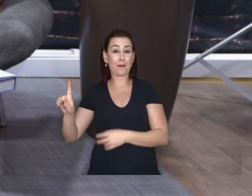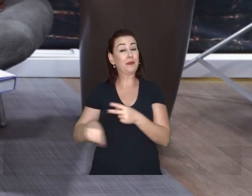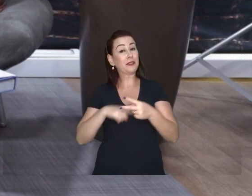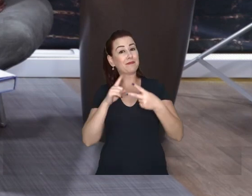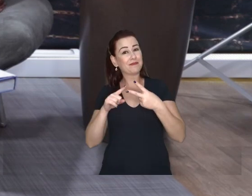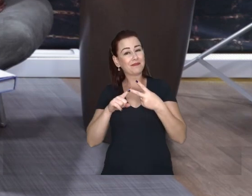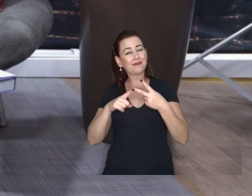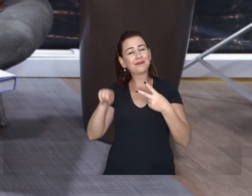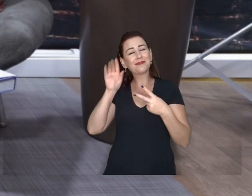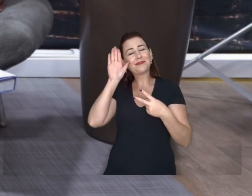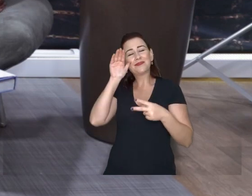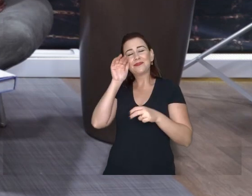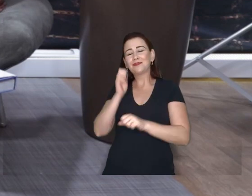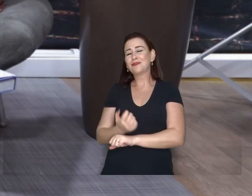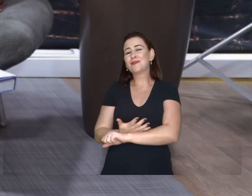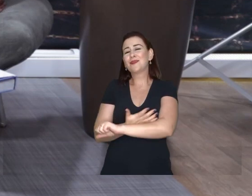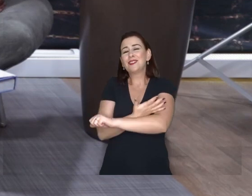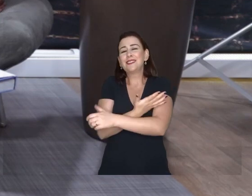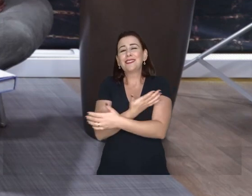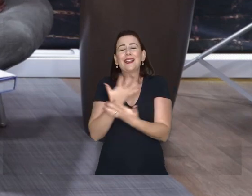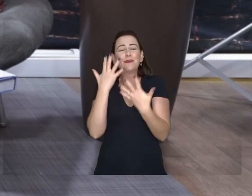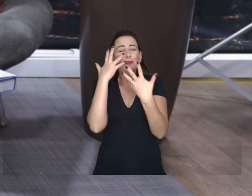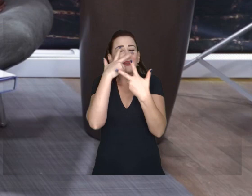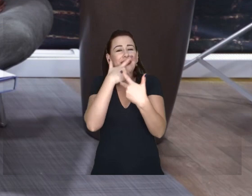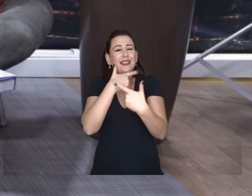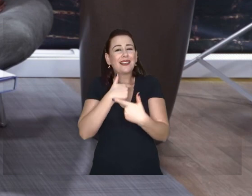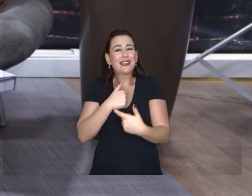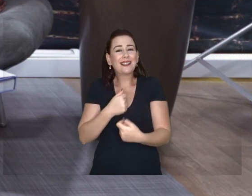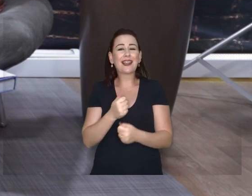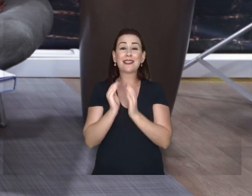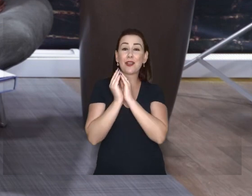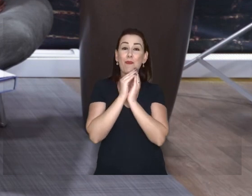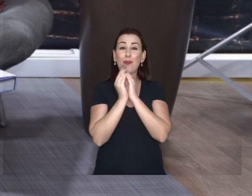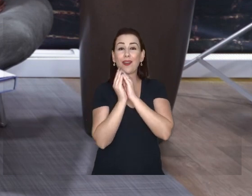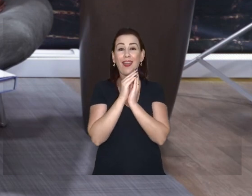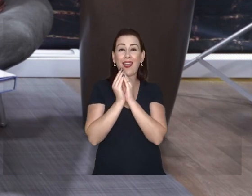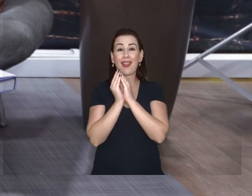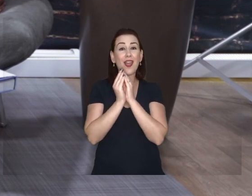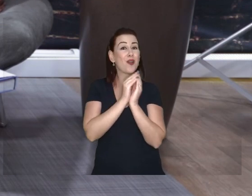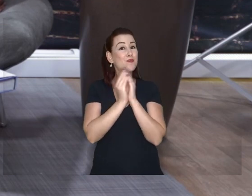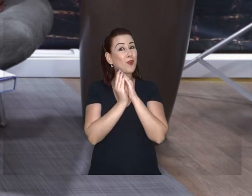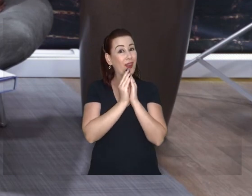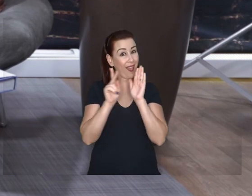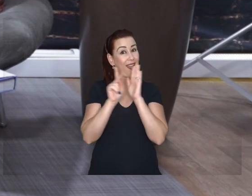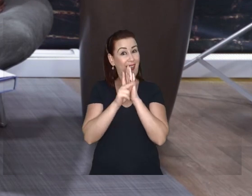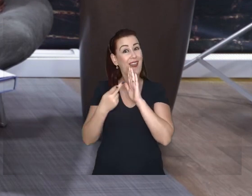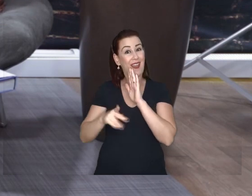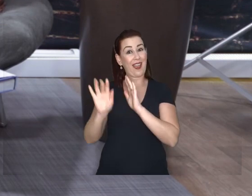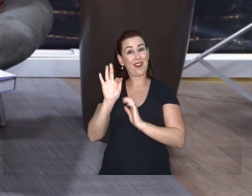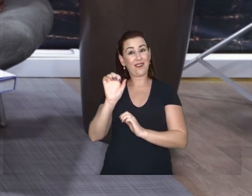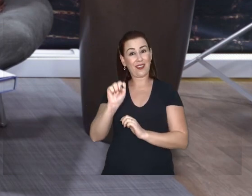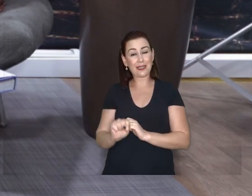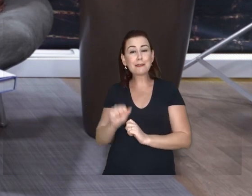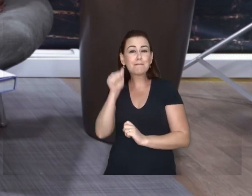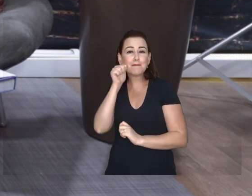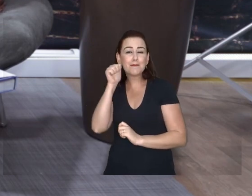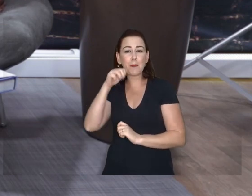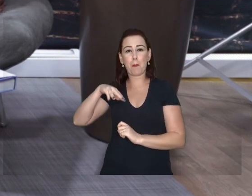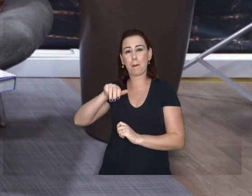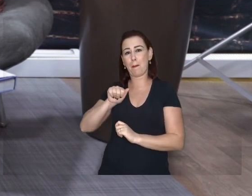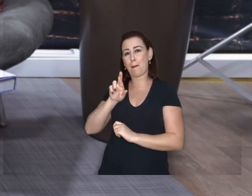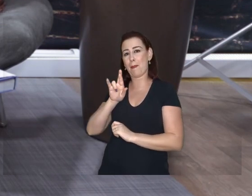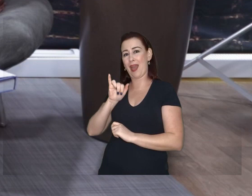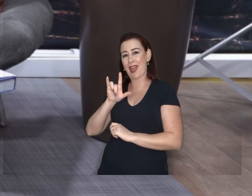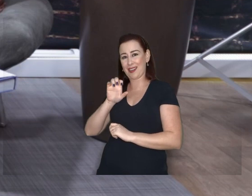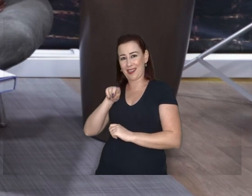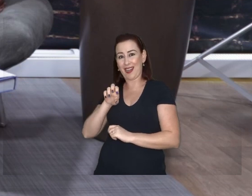nos emocionar com a delicadeza, com a boniteza de nossa bonequeira, a bonequeira de Feira de Santana, Dona Marilene